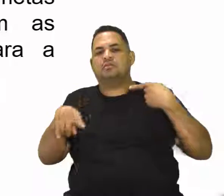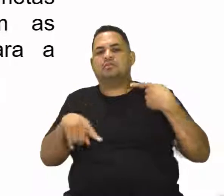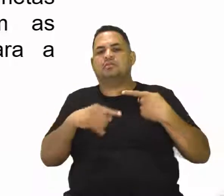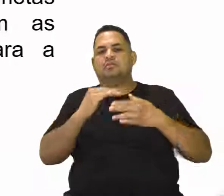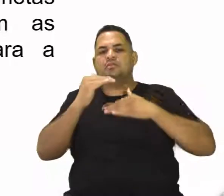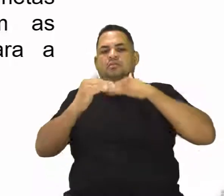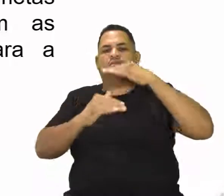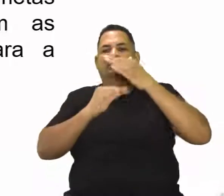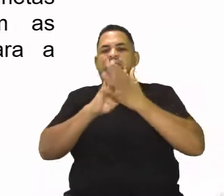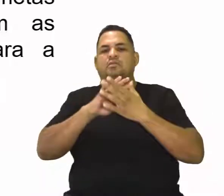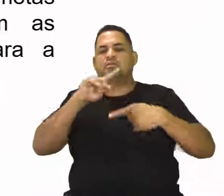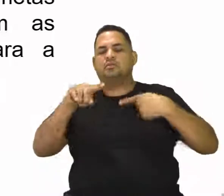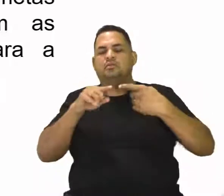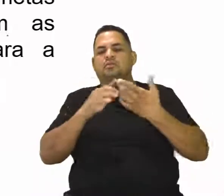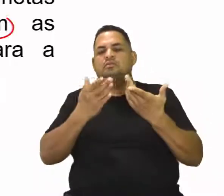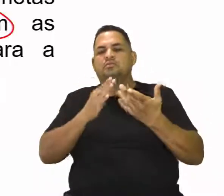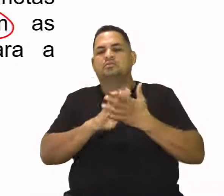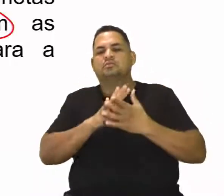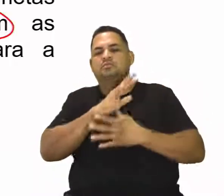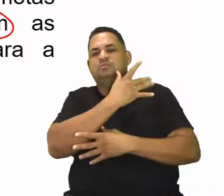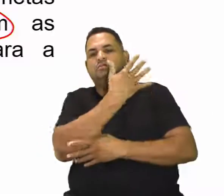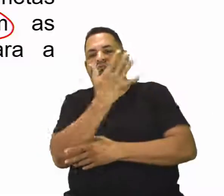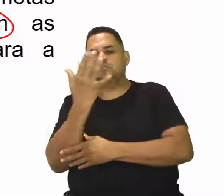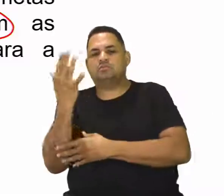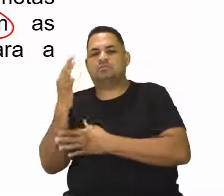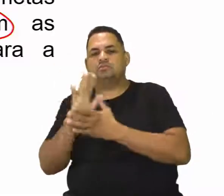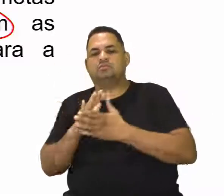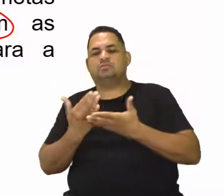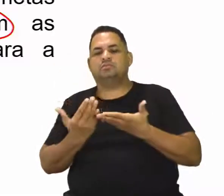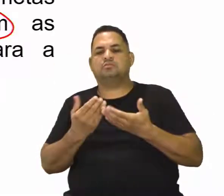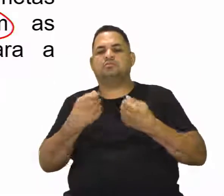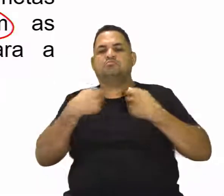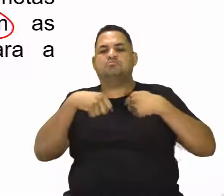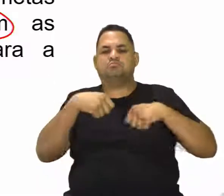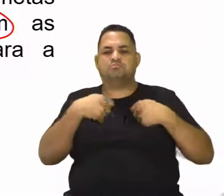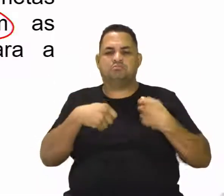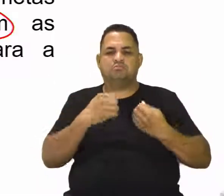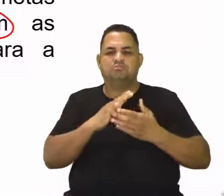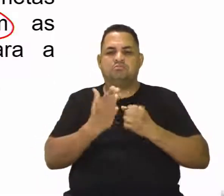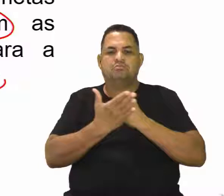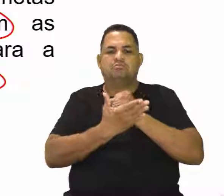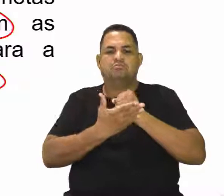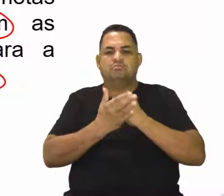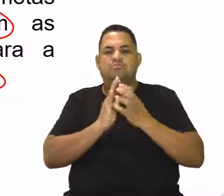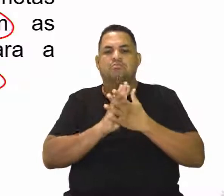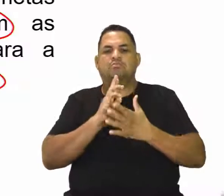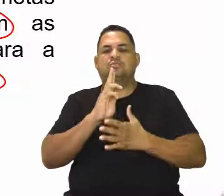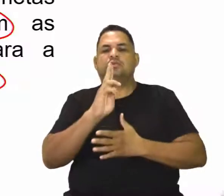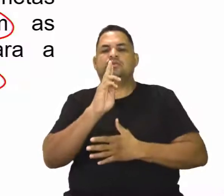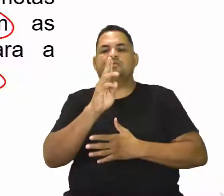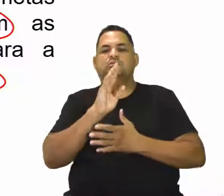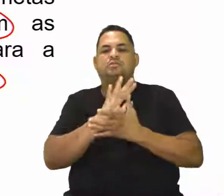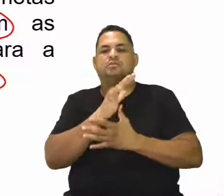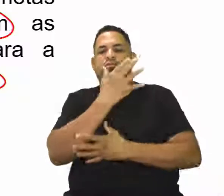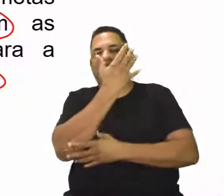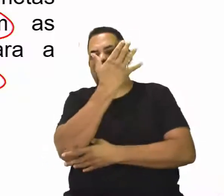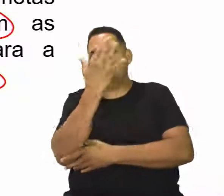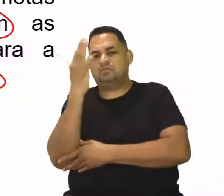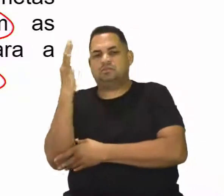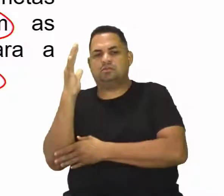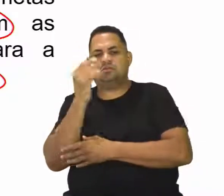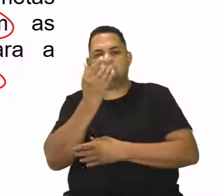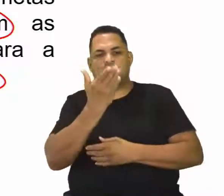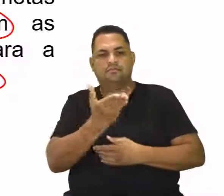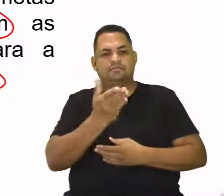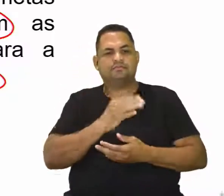de desenvolver metas ambientais que atendam à necessidade básica para a conservação da natureza. Olha o que o cara